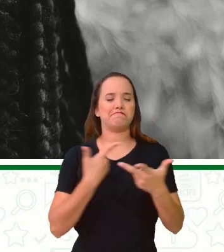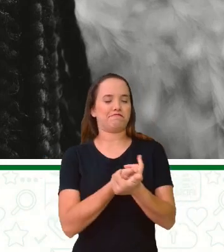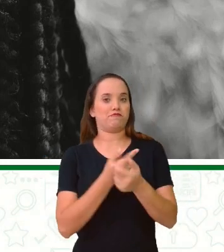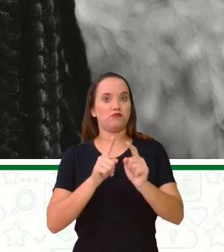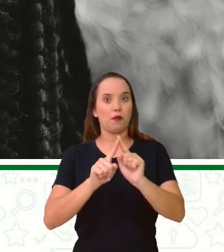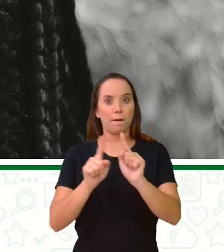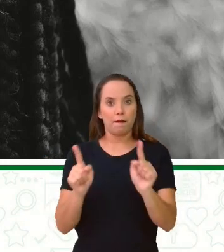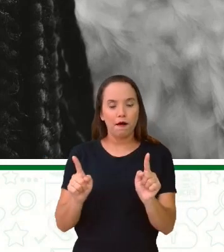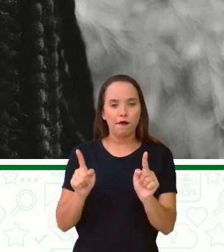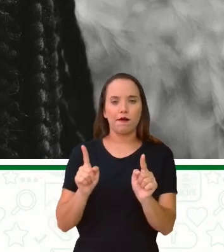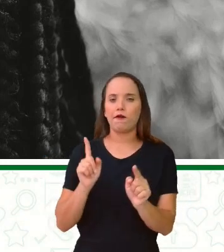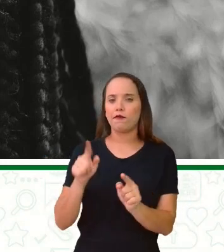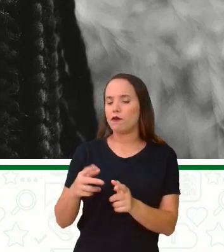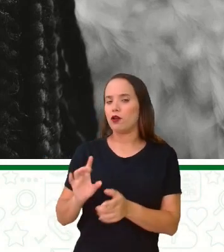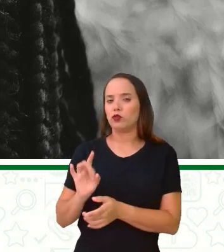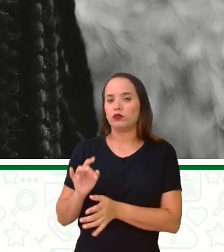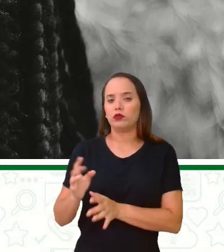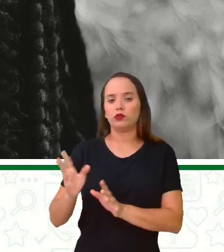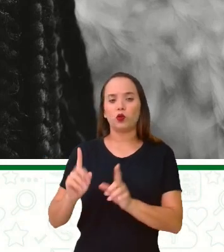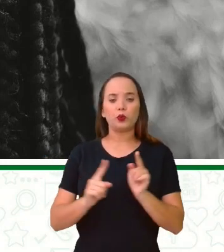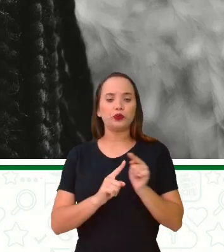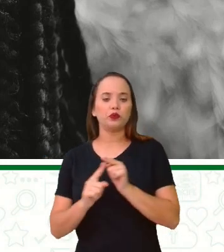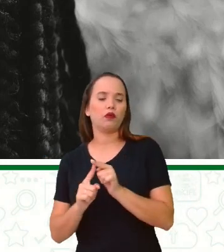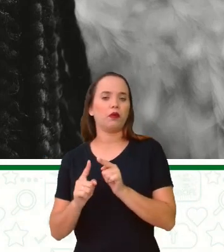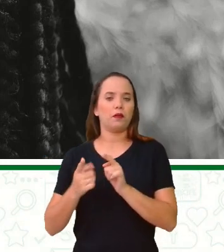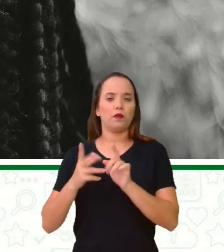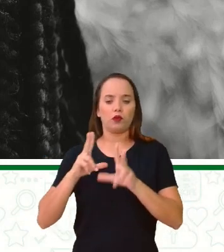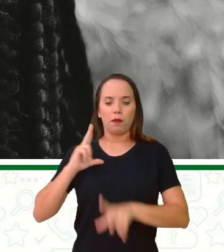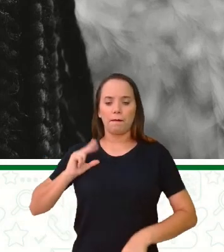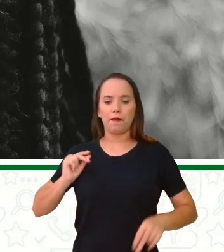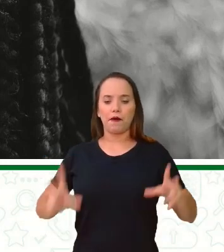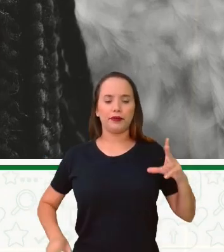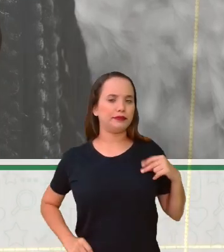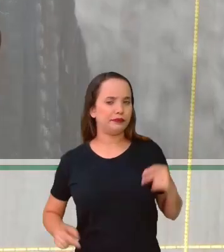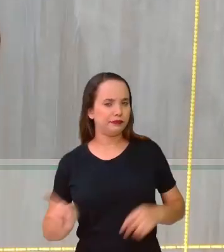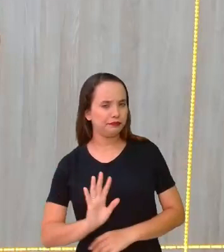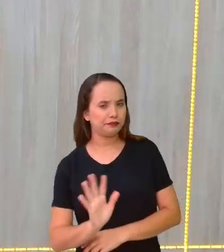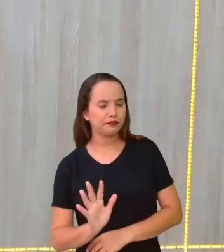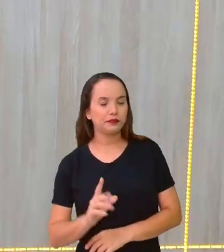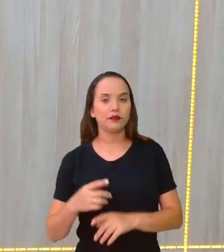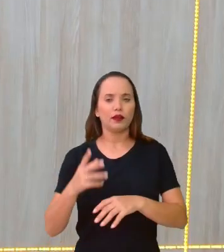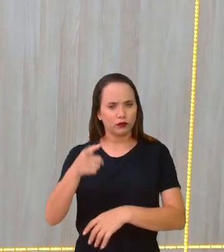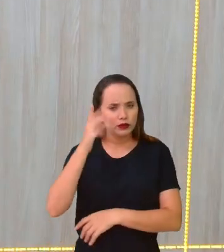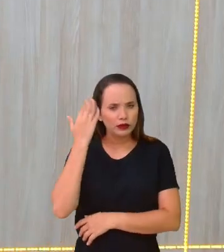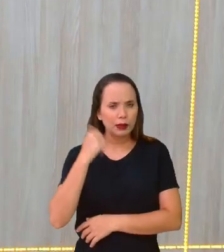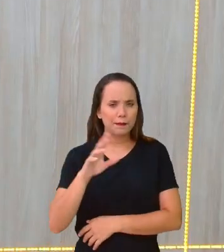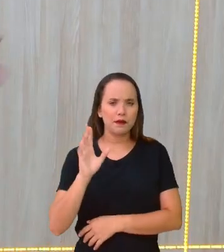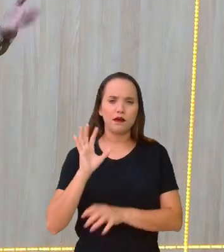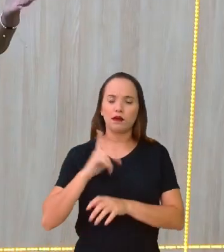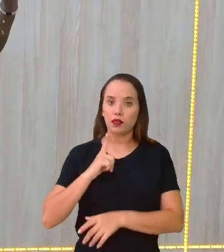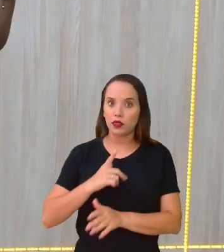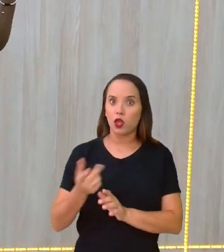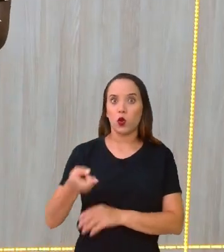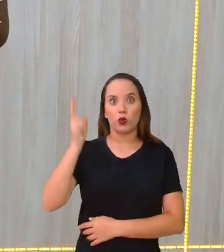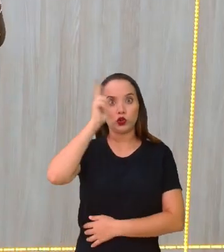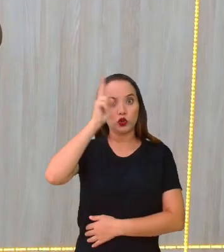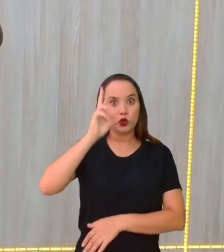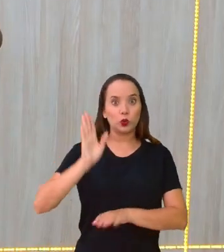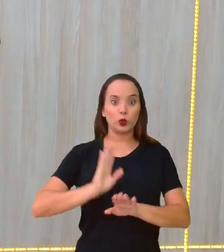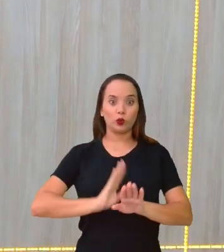elas não são apenas um estilo. Sabia disso? Sabia que tem história por trás